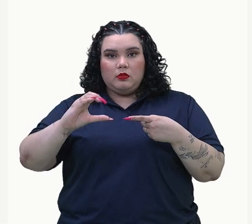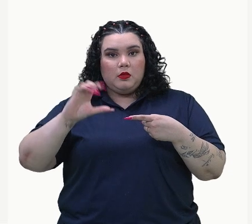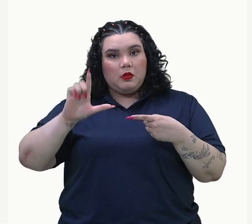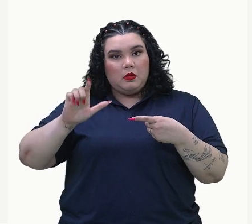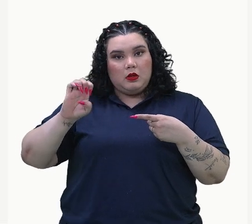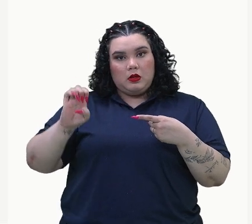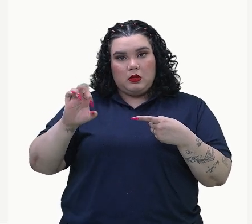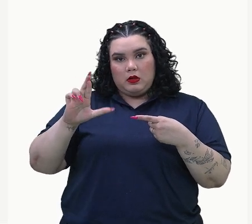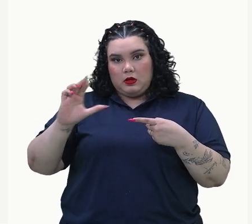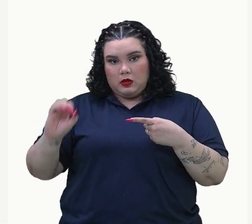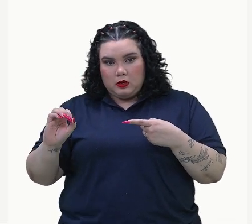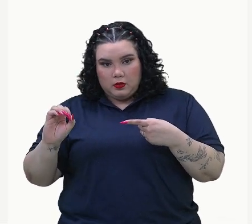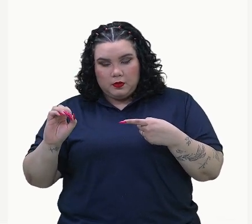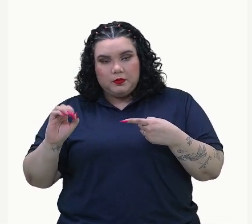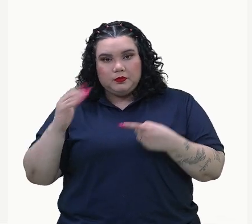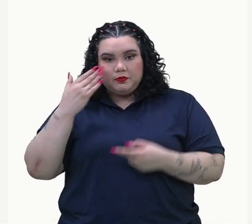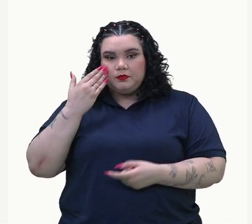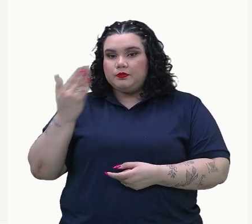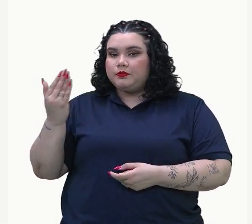clero,